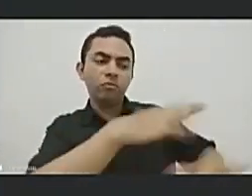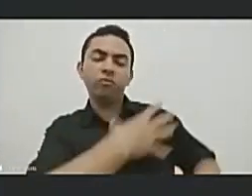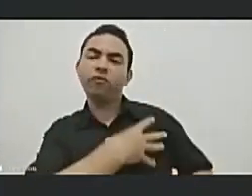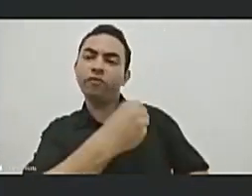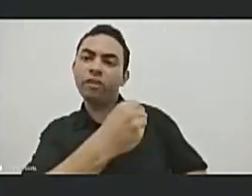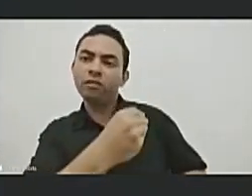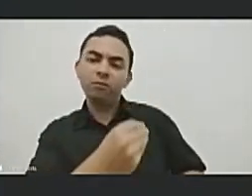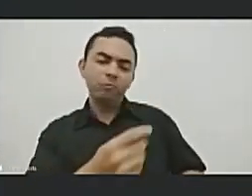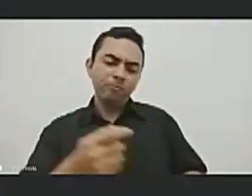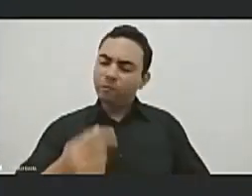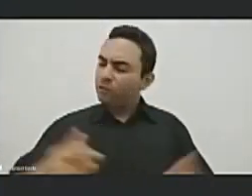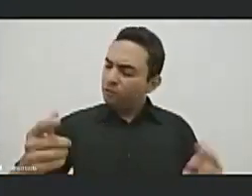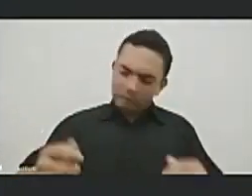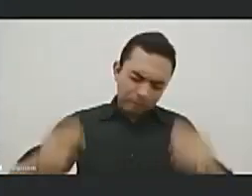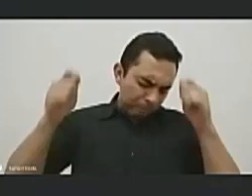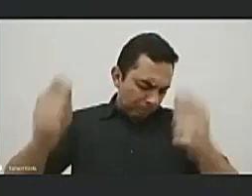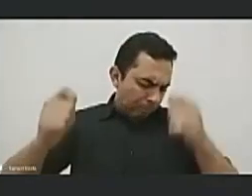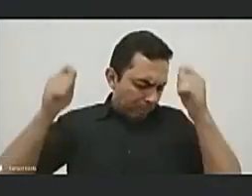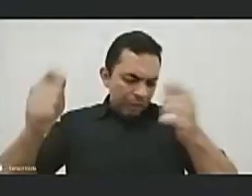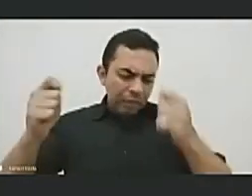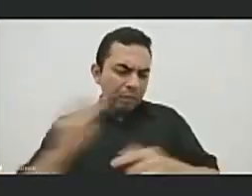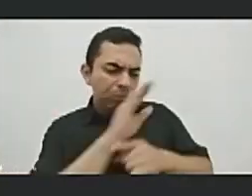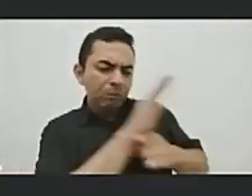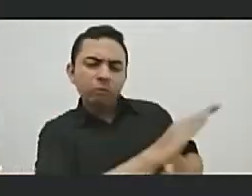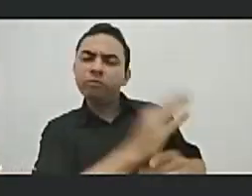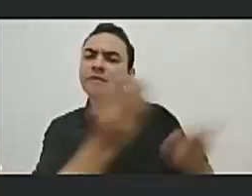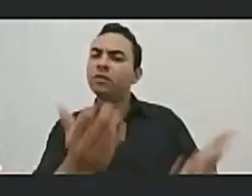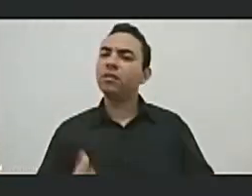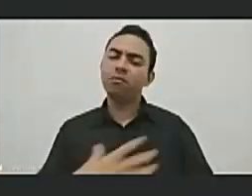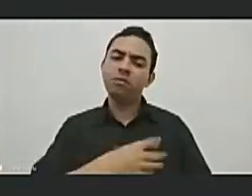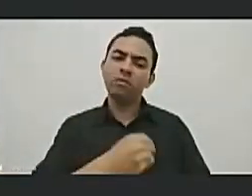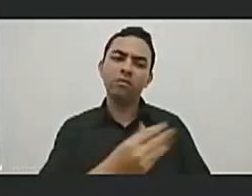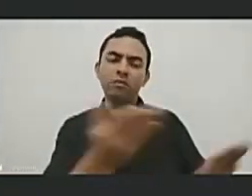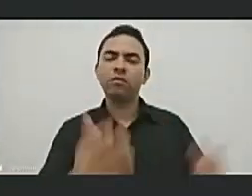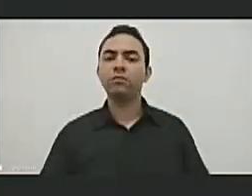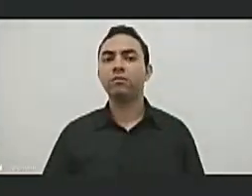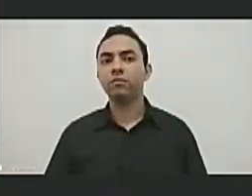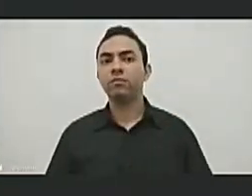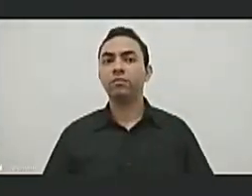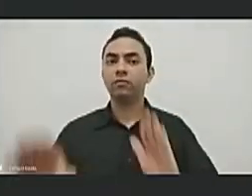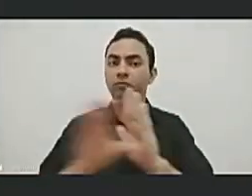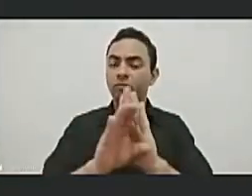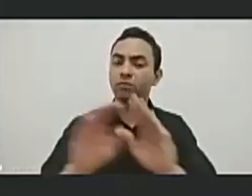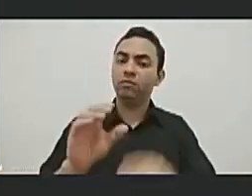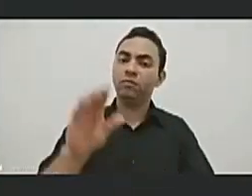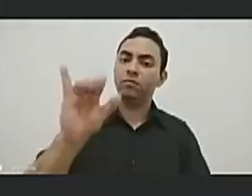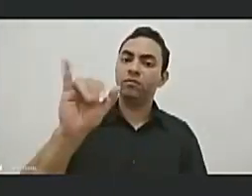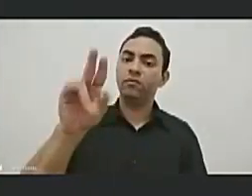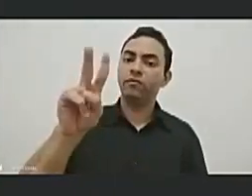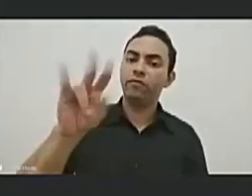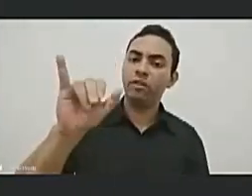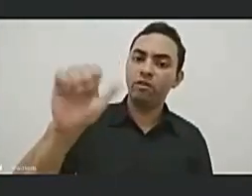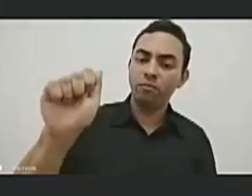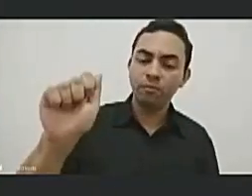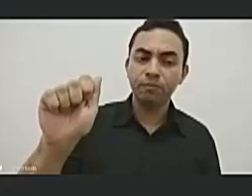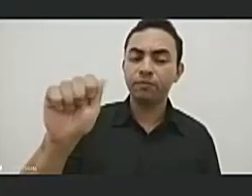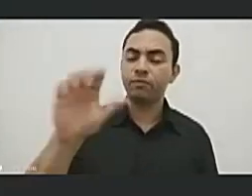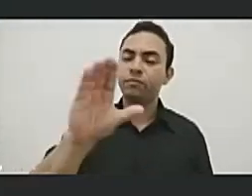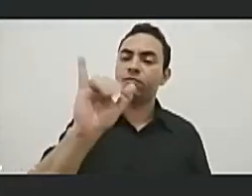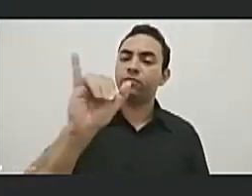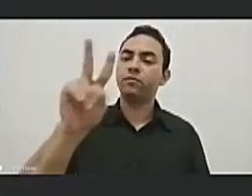aqui estão O Código Civil brasileiro traz em seu artigo 20 sobre o direito ao uso de